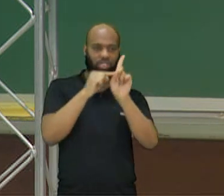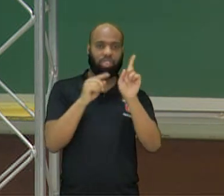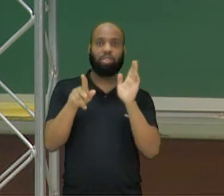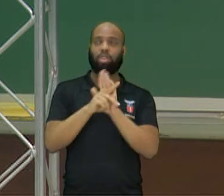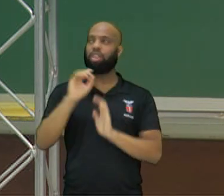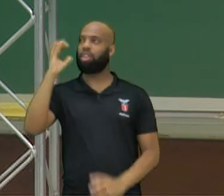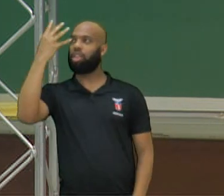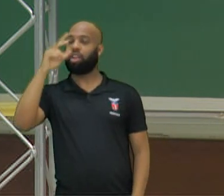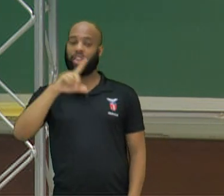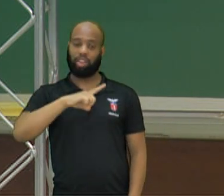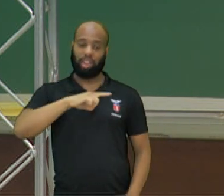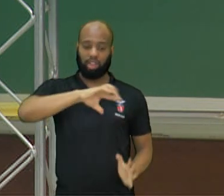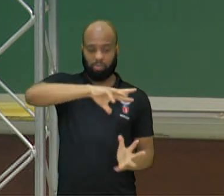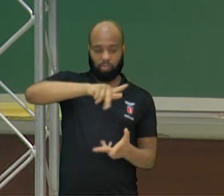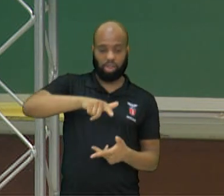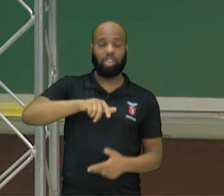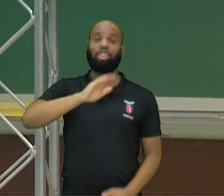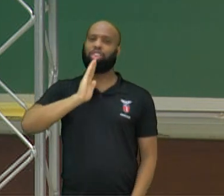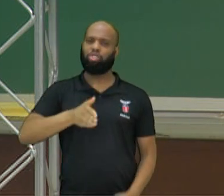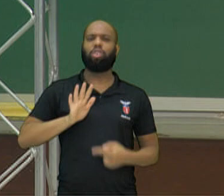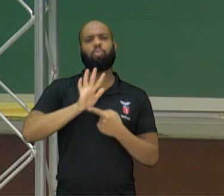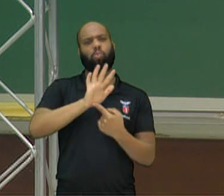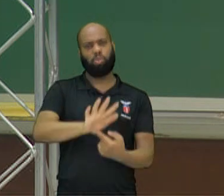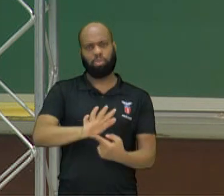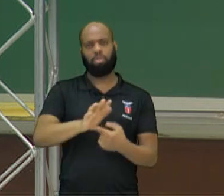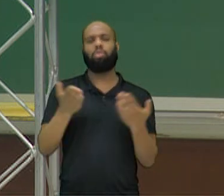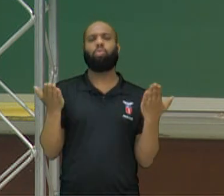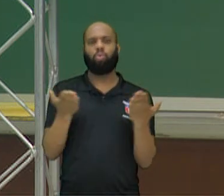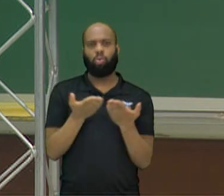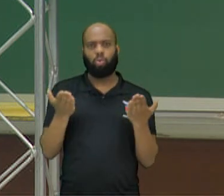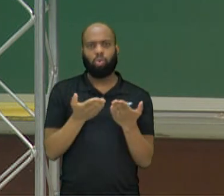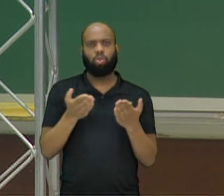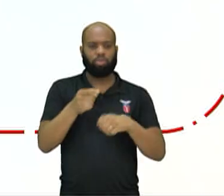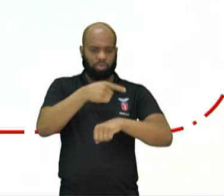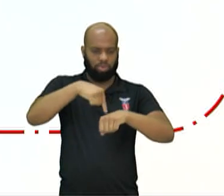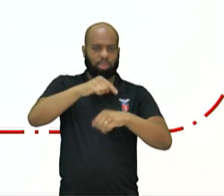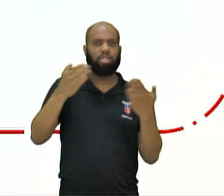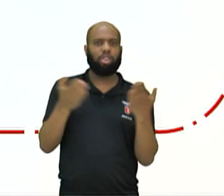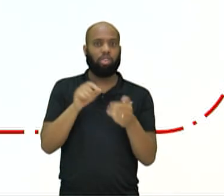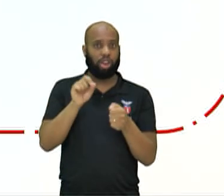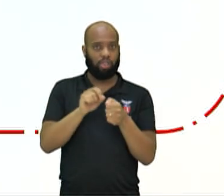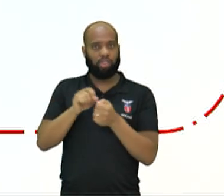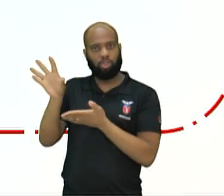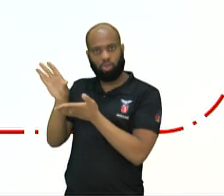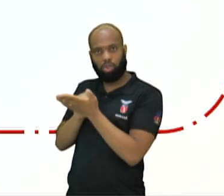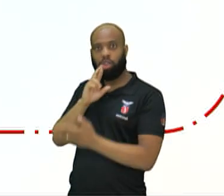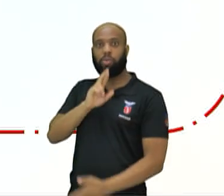climáticos existentes no nosso planeta, os que já foram apresentados agora. O relógio está na tela, vai lá.